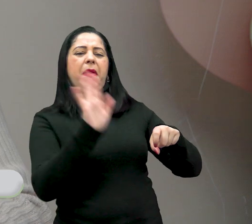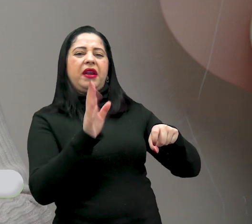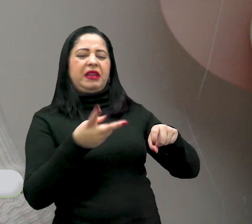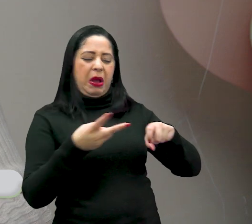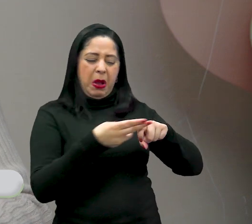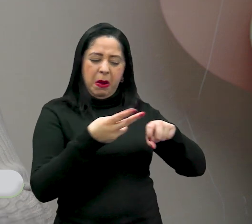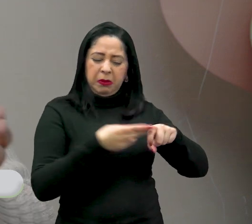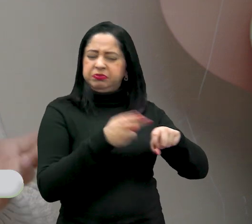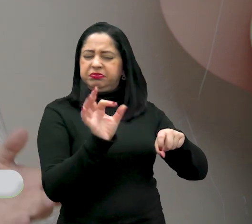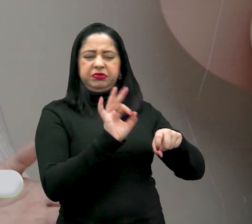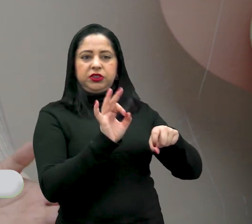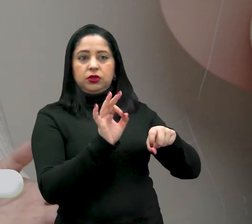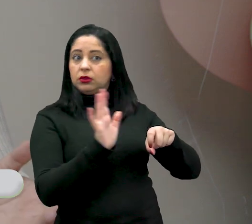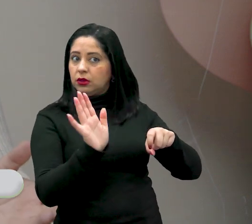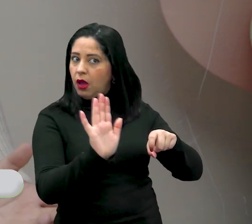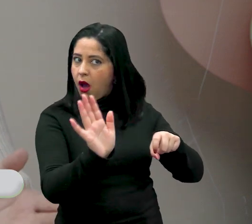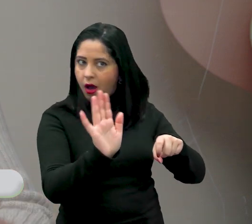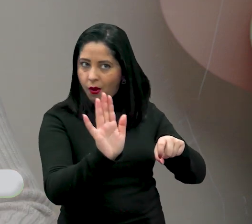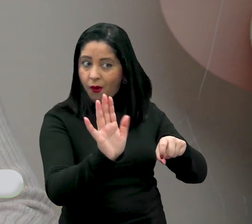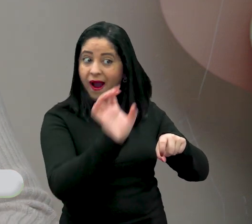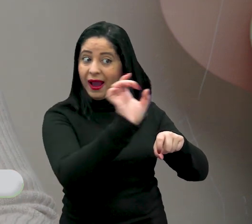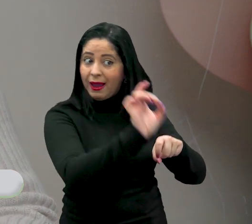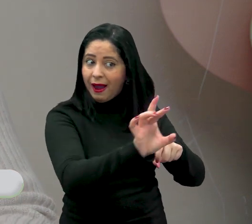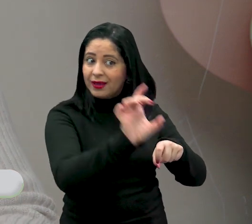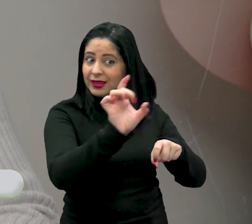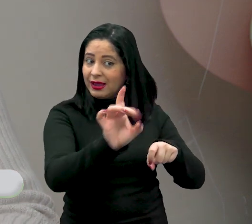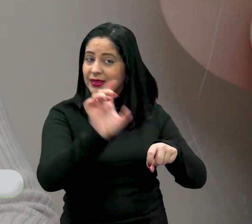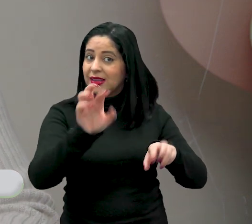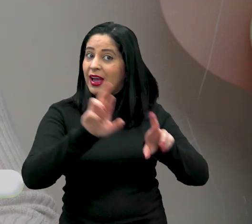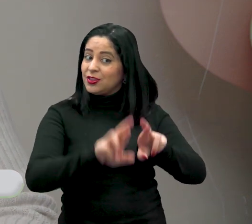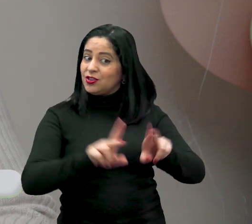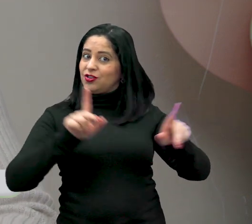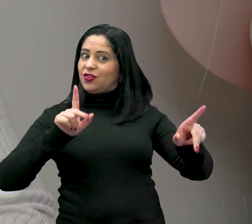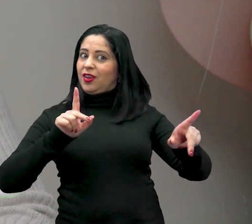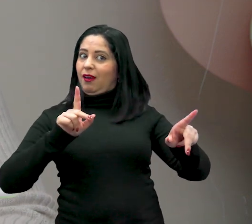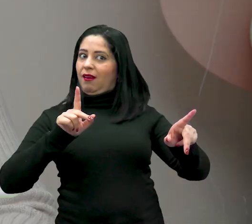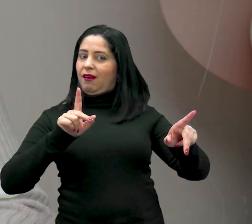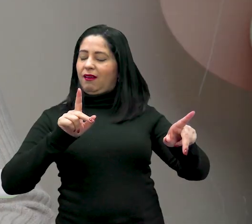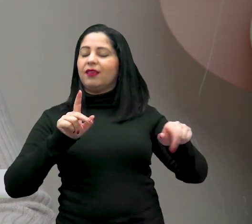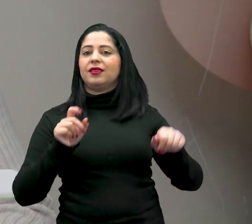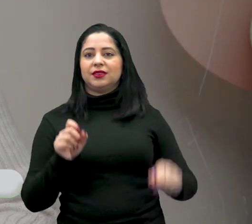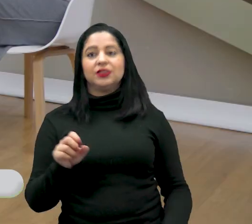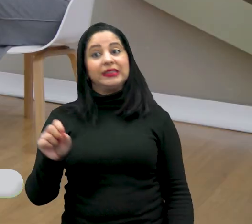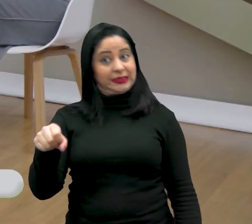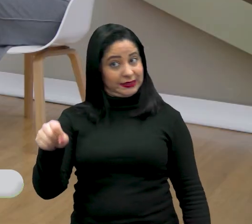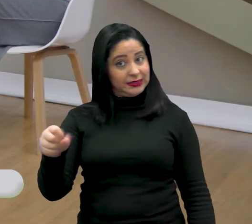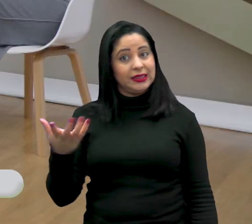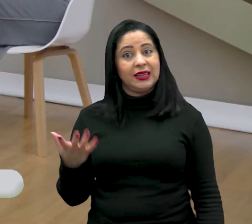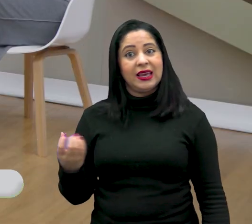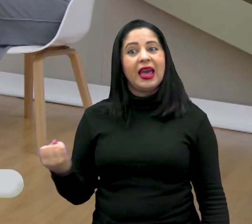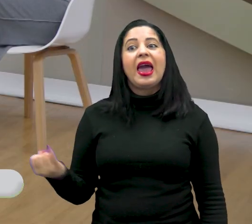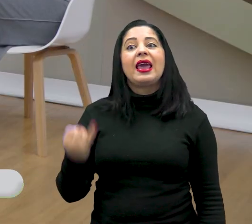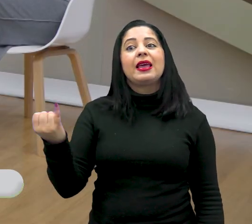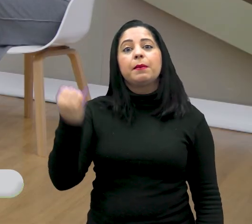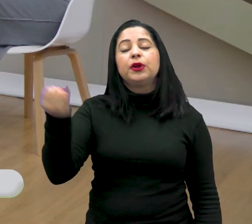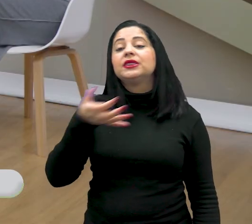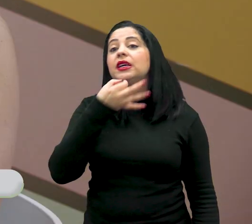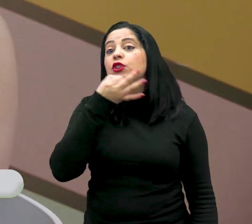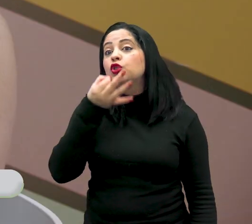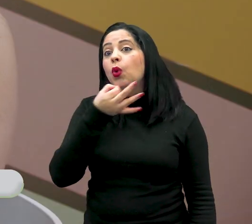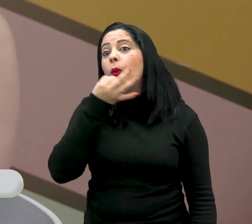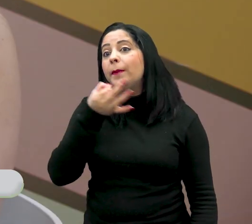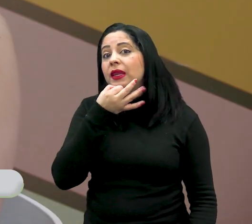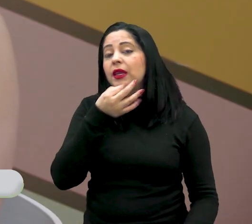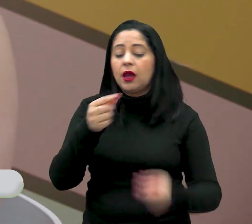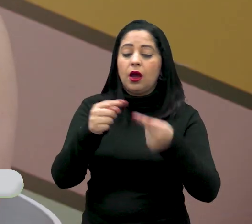preocupar com cirurgia. Como você bem enfatizou, não é bem por aí, vai ter que pesquisar e analisar com calma. Precisa. E é importante isso, né? Sim. Ter outra opinião,